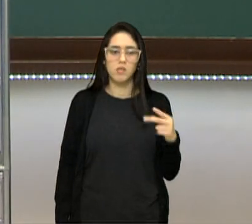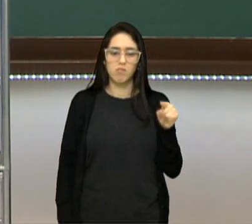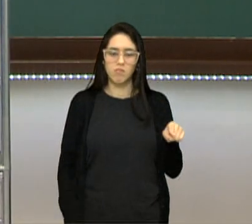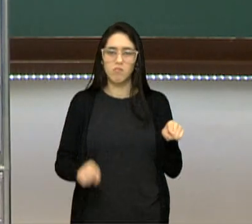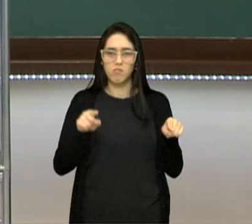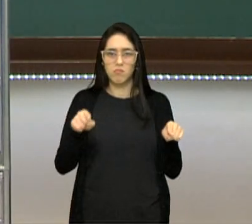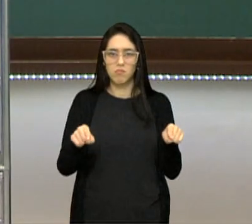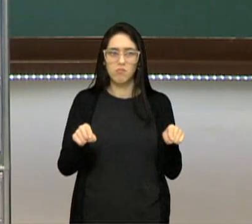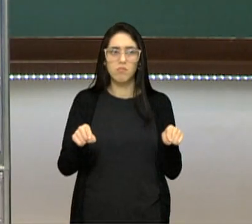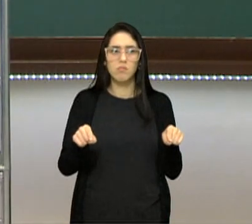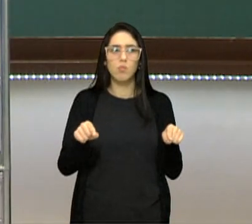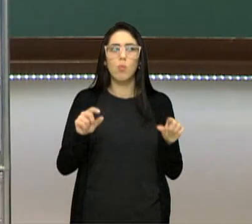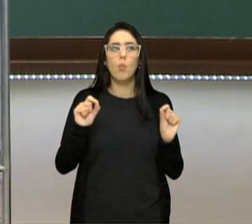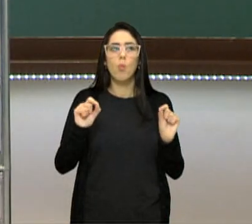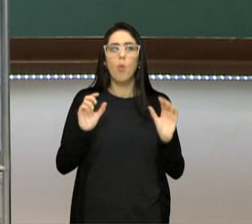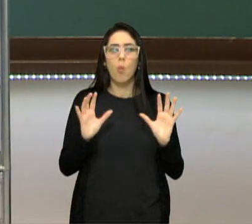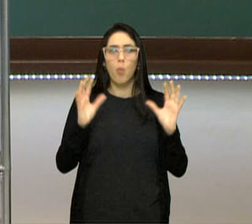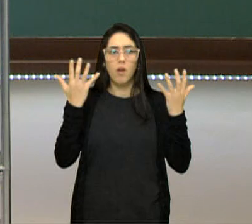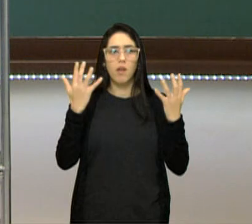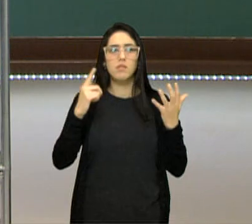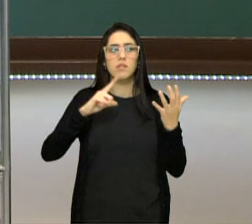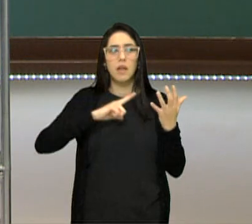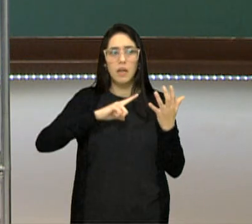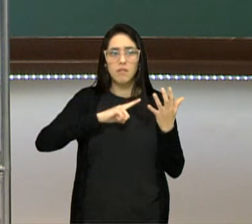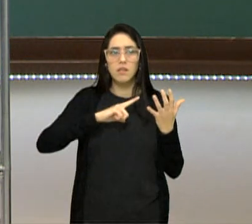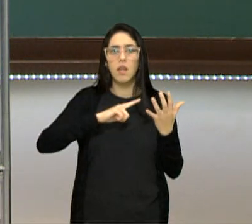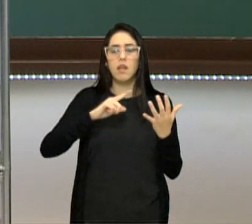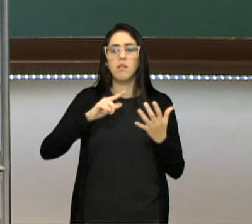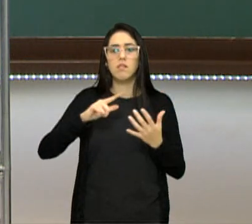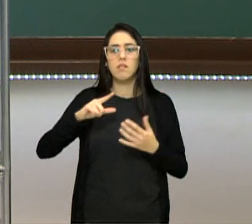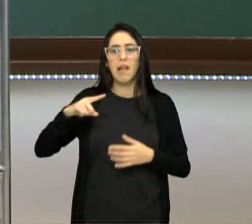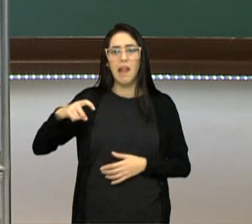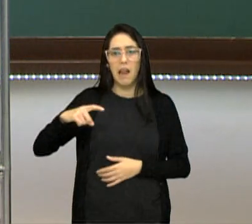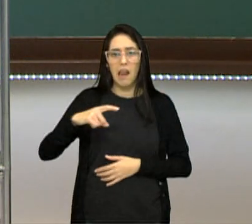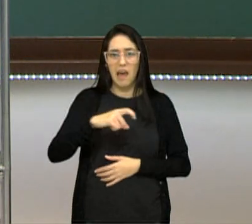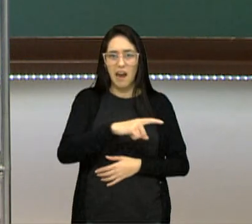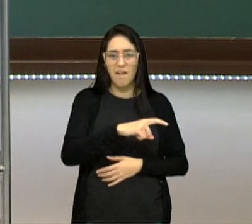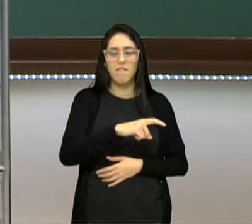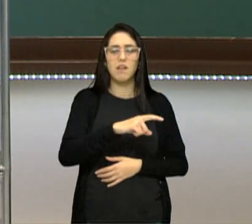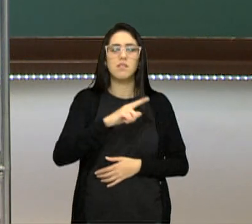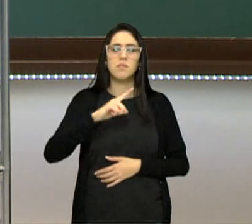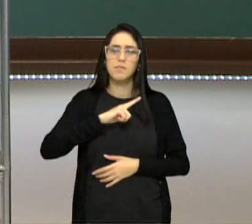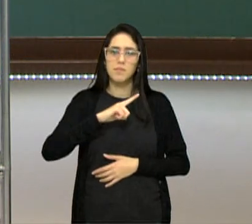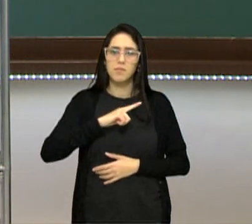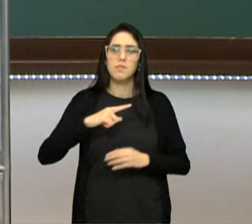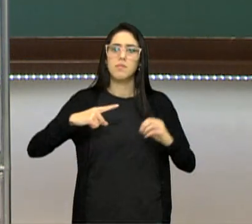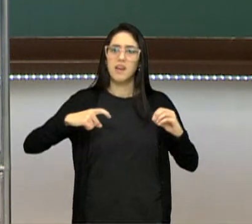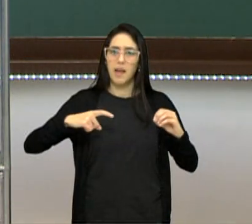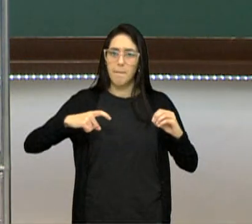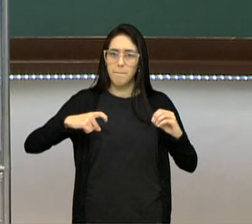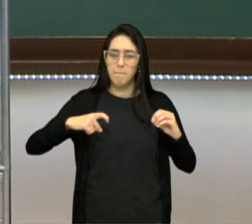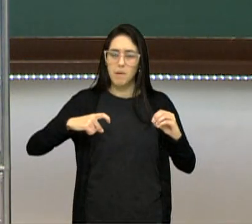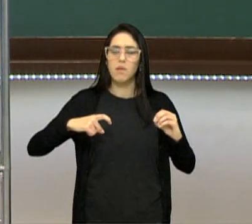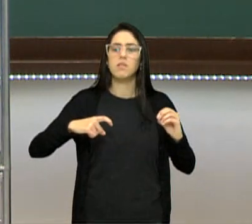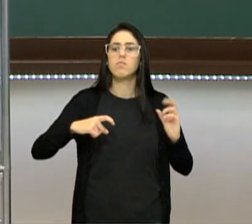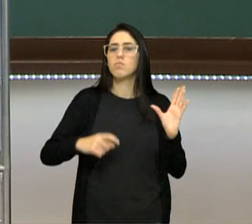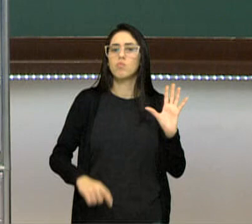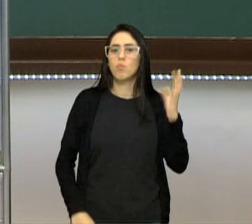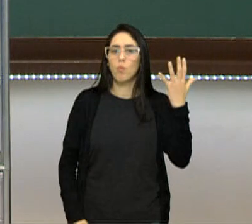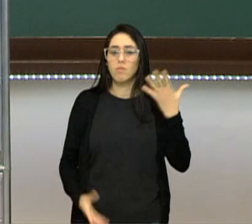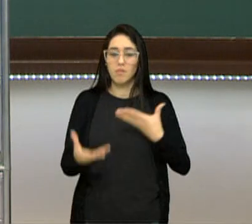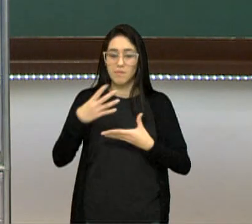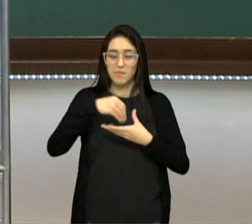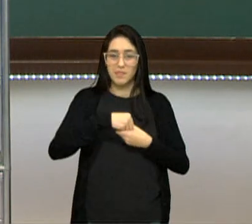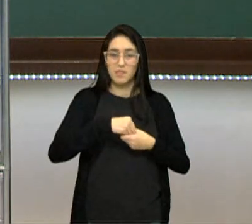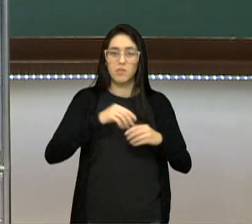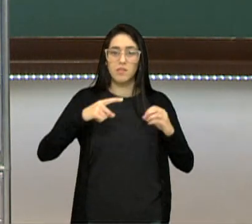neotenia quanto na pedogênese, eles estão em fase de larva, eles produzem já gametas e a partir desses gametas, o